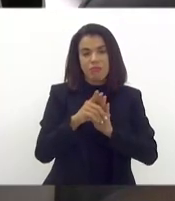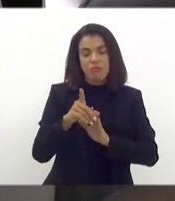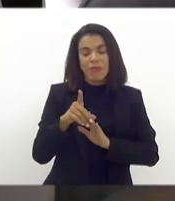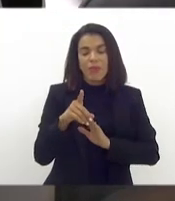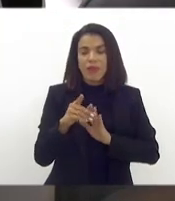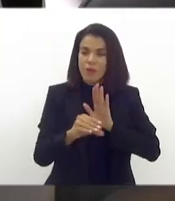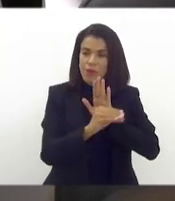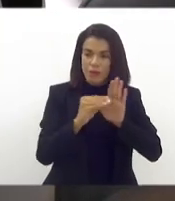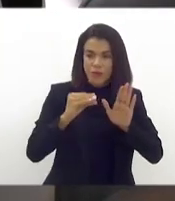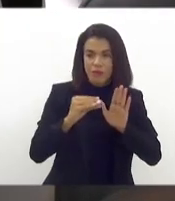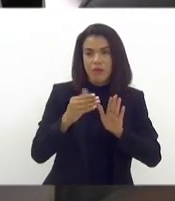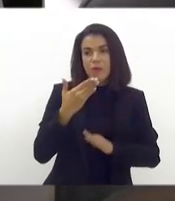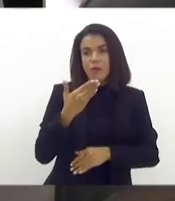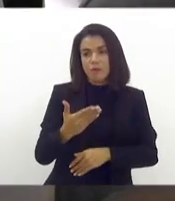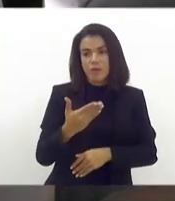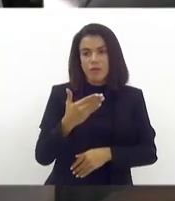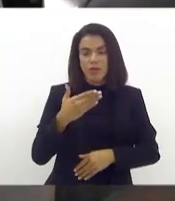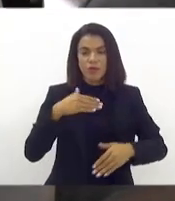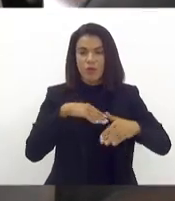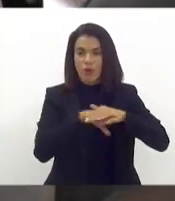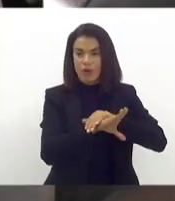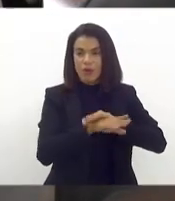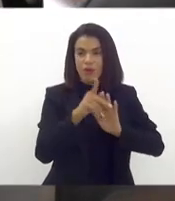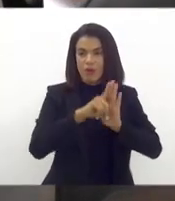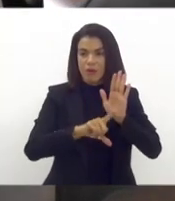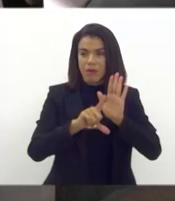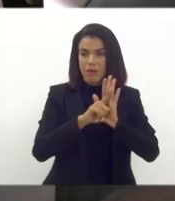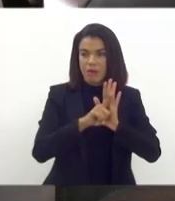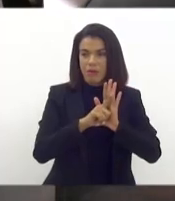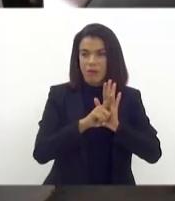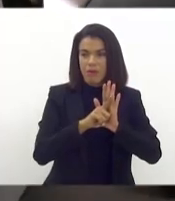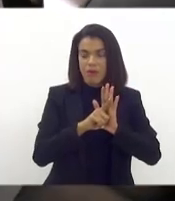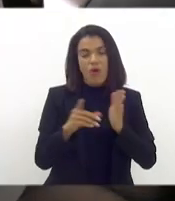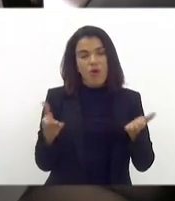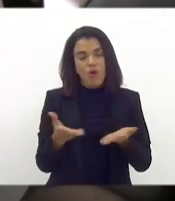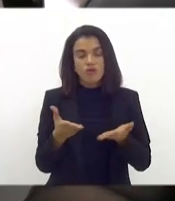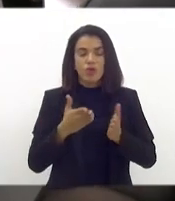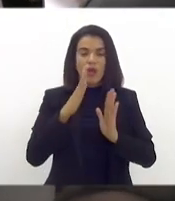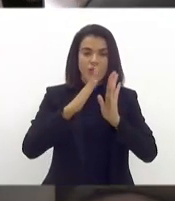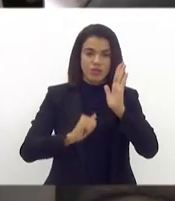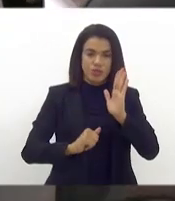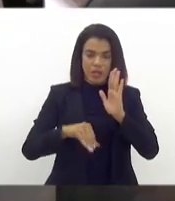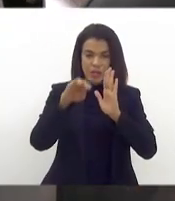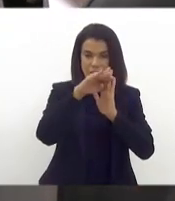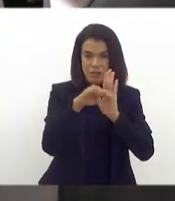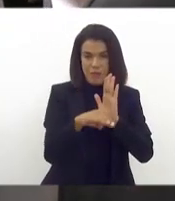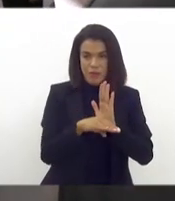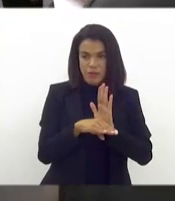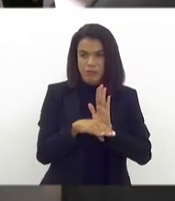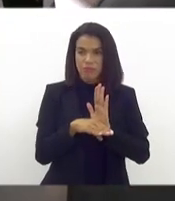Então, estou pedindo, inclusive, o arquivamento desse projeto. Hoje eu gostaria de retirar aqui a retirada de